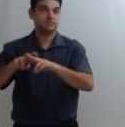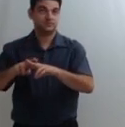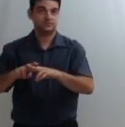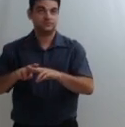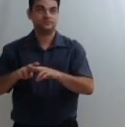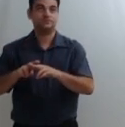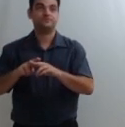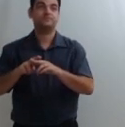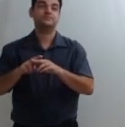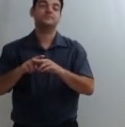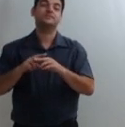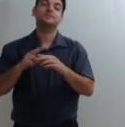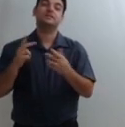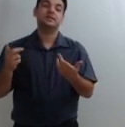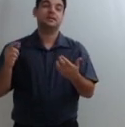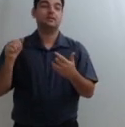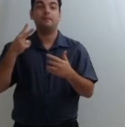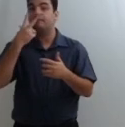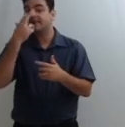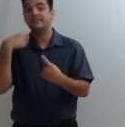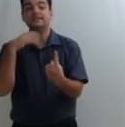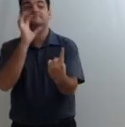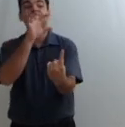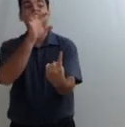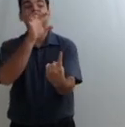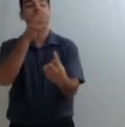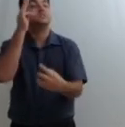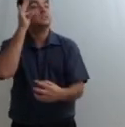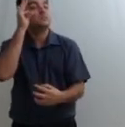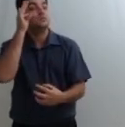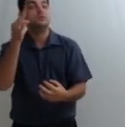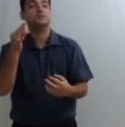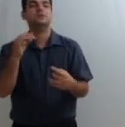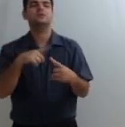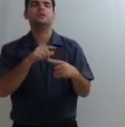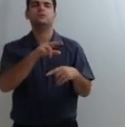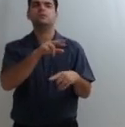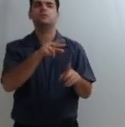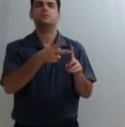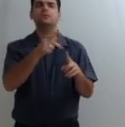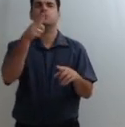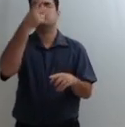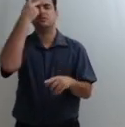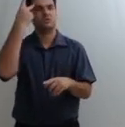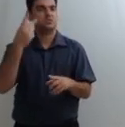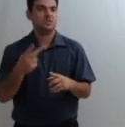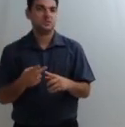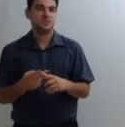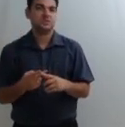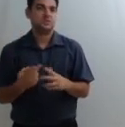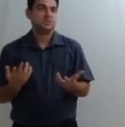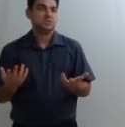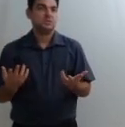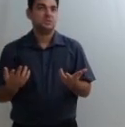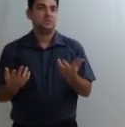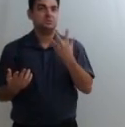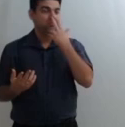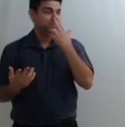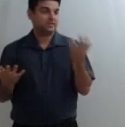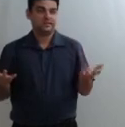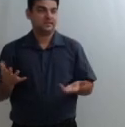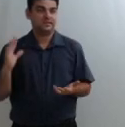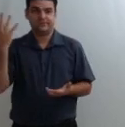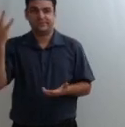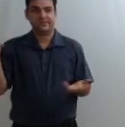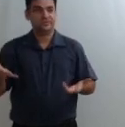que era a ameaça de testemunhas do irmão de uma das vítimas. Infelizmente, esse é o panorama